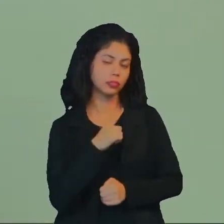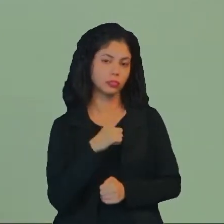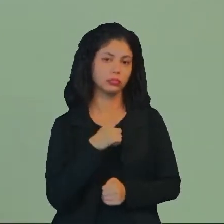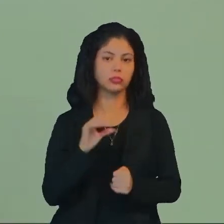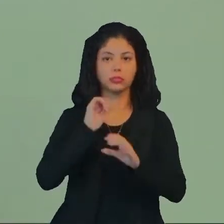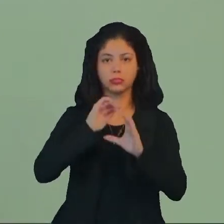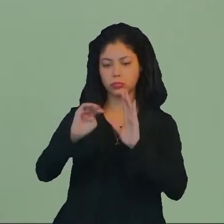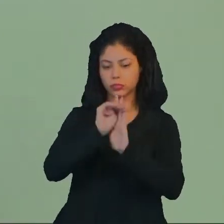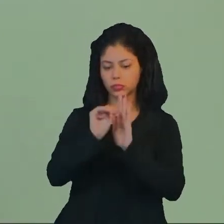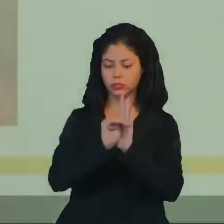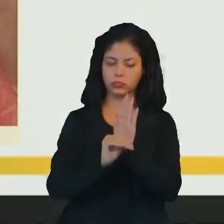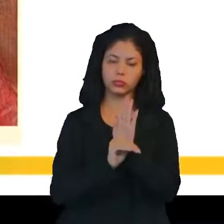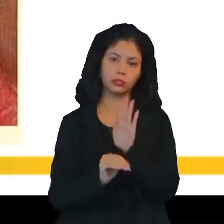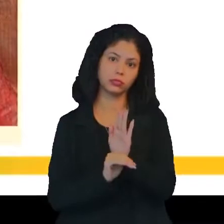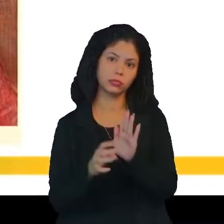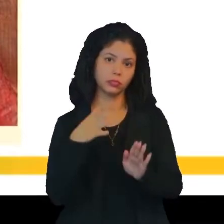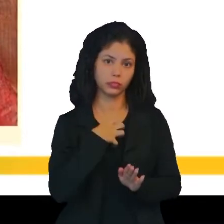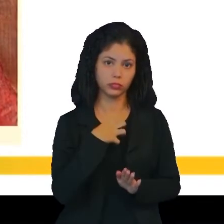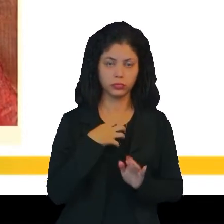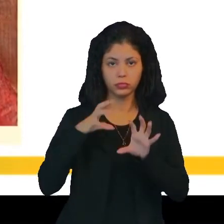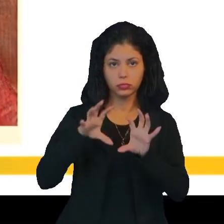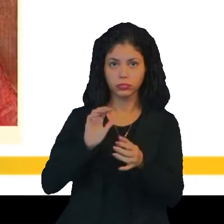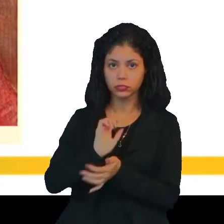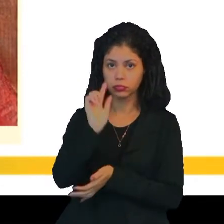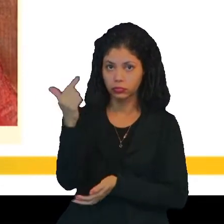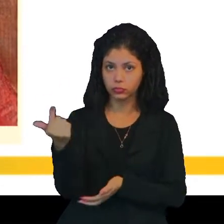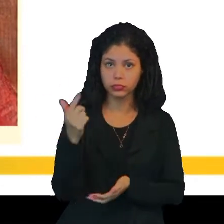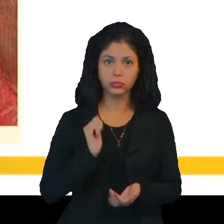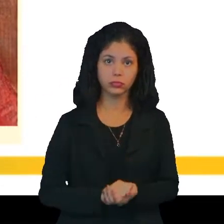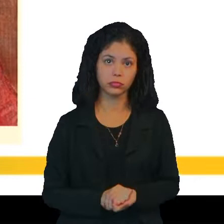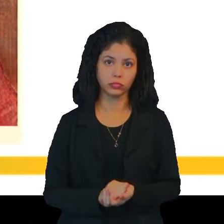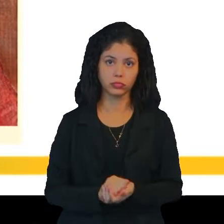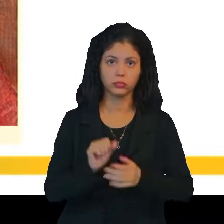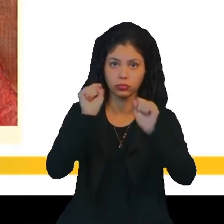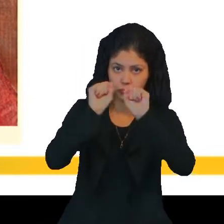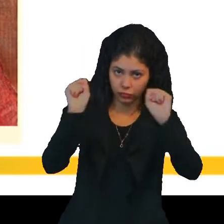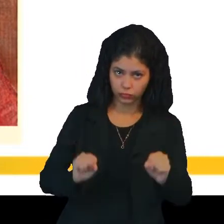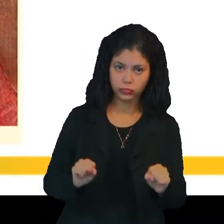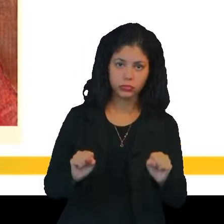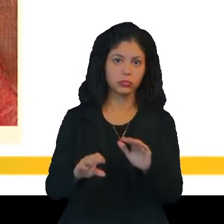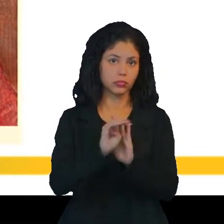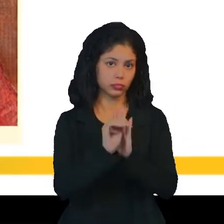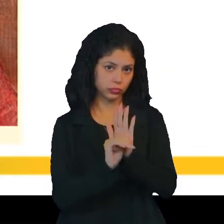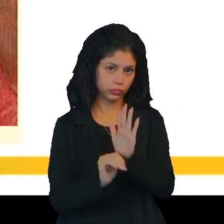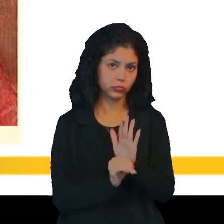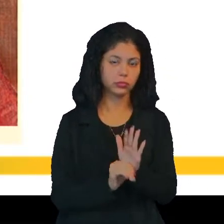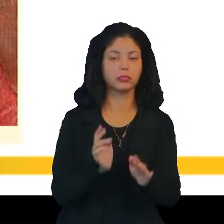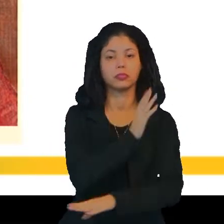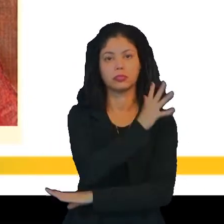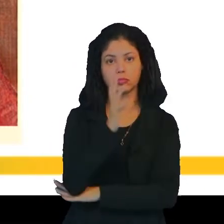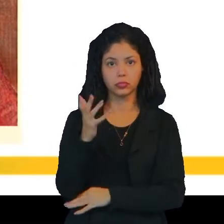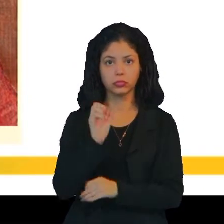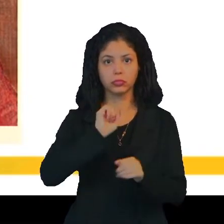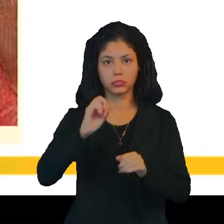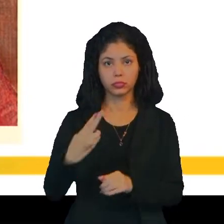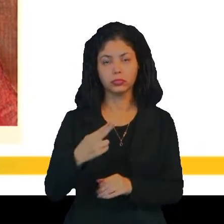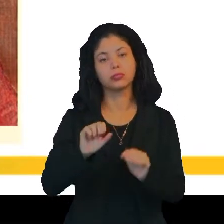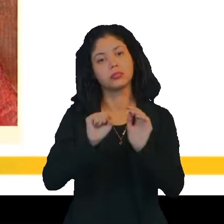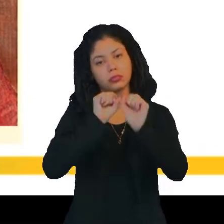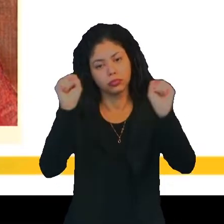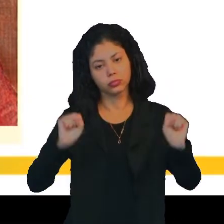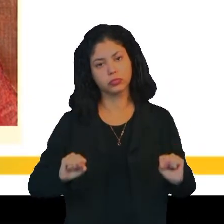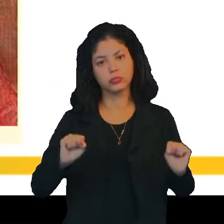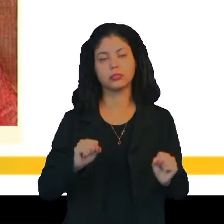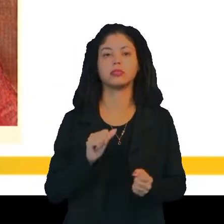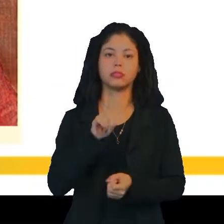classificar os animais nesse sentido. E aí depois, né, veio o sistema de classificação natural, ou o sistema natural de